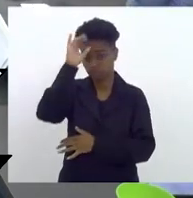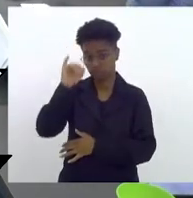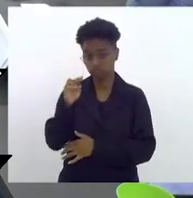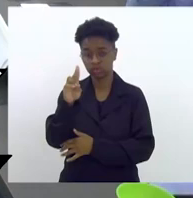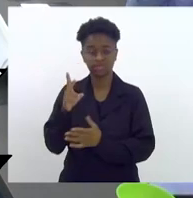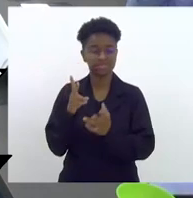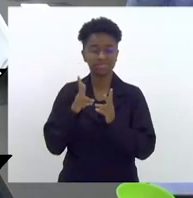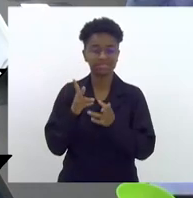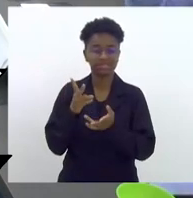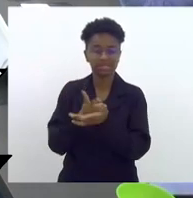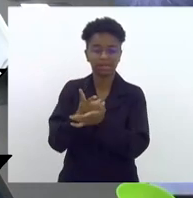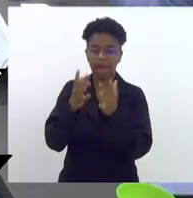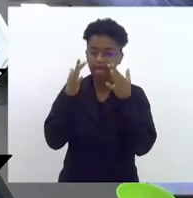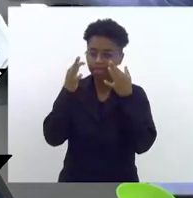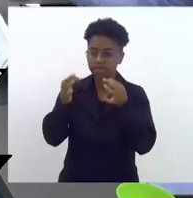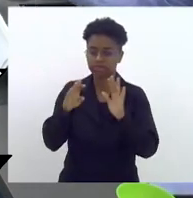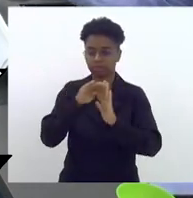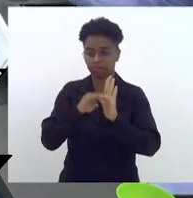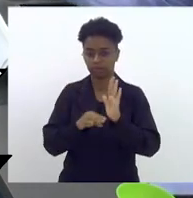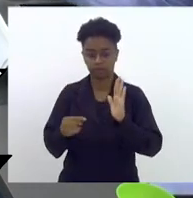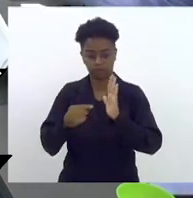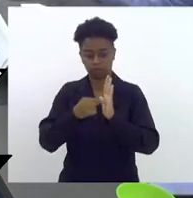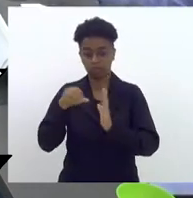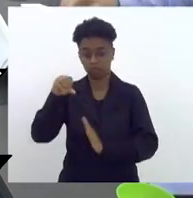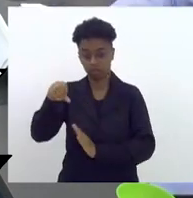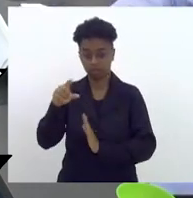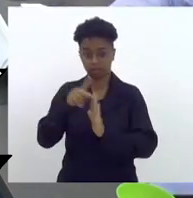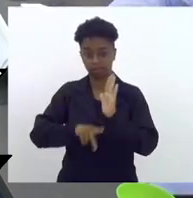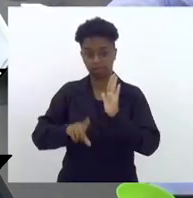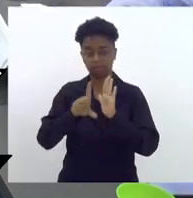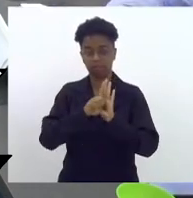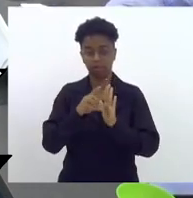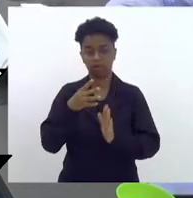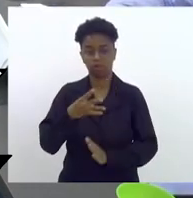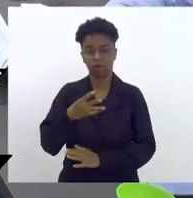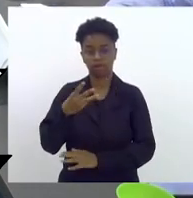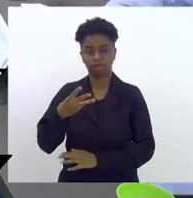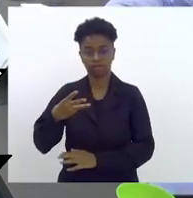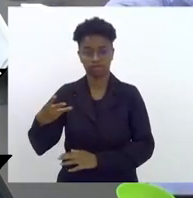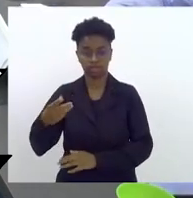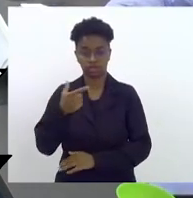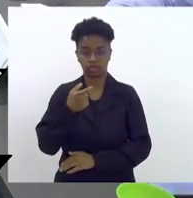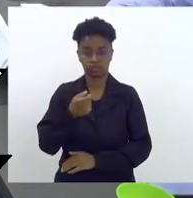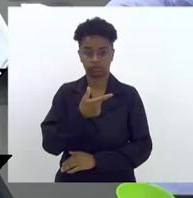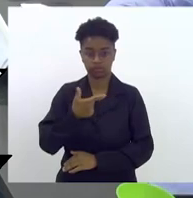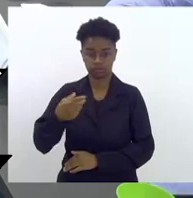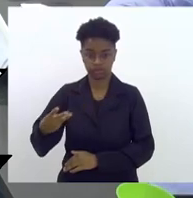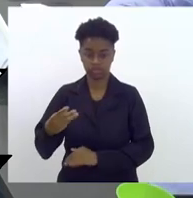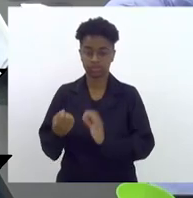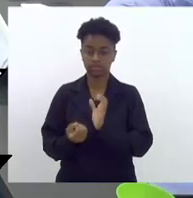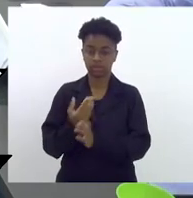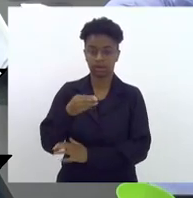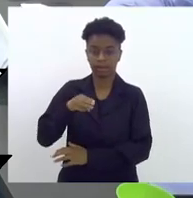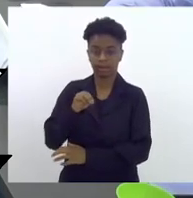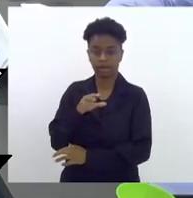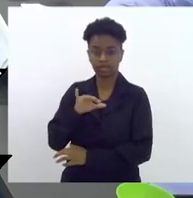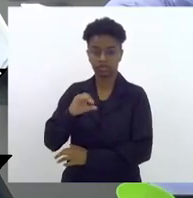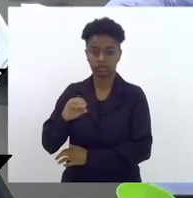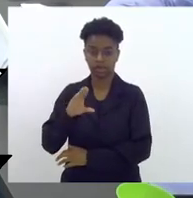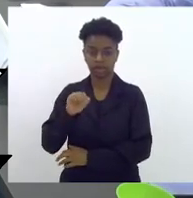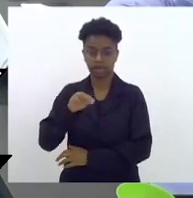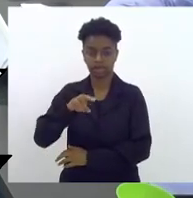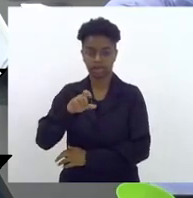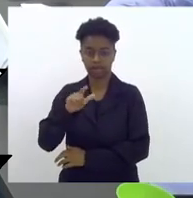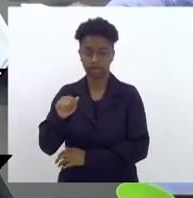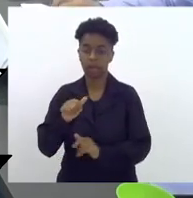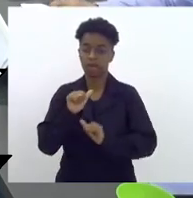atenta a falta não há vida pauta o PL 433 de 23 de autoria do deputado Márcio canela que altera